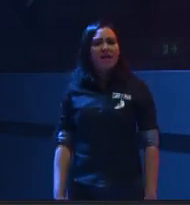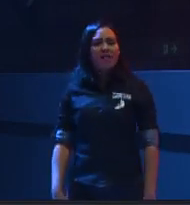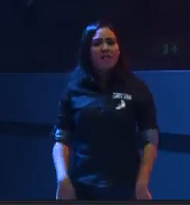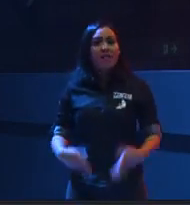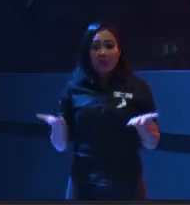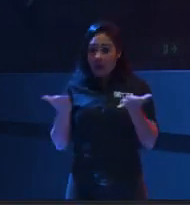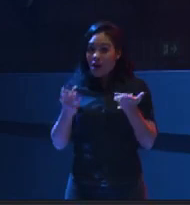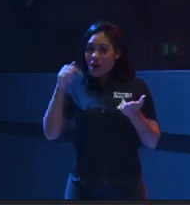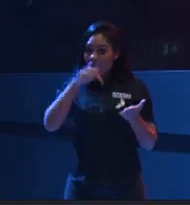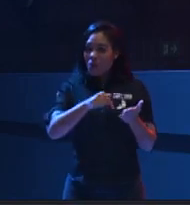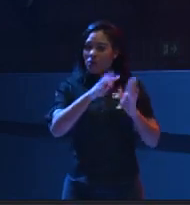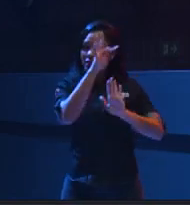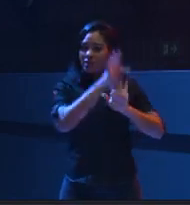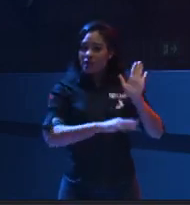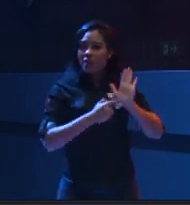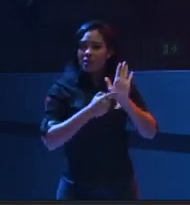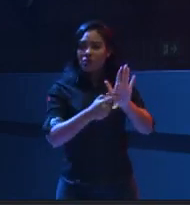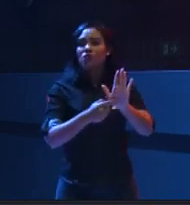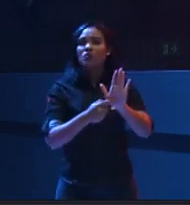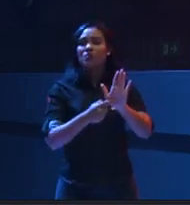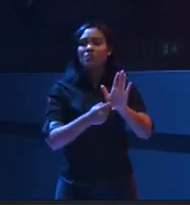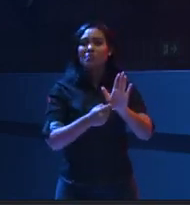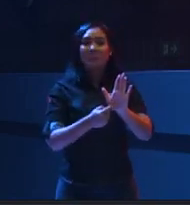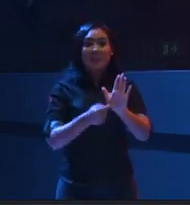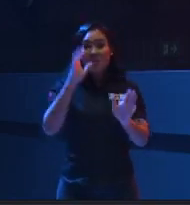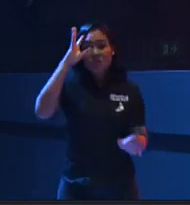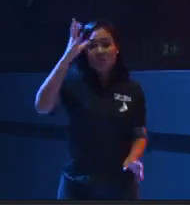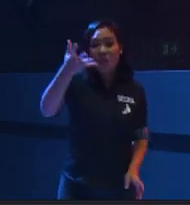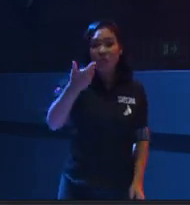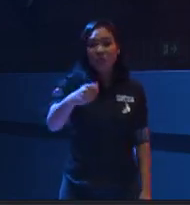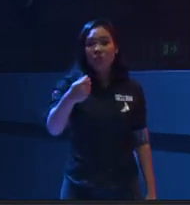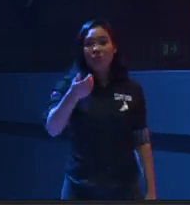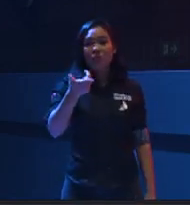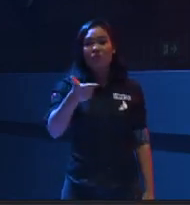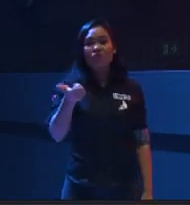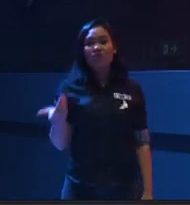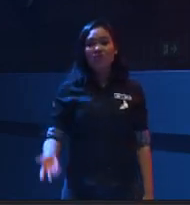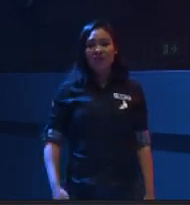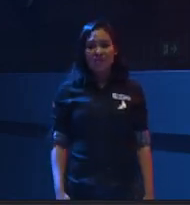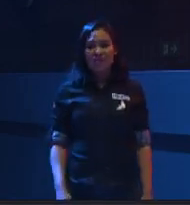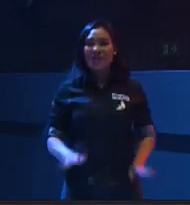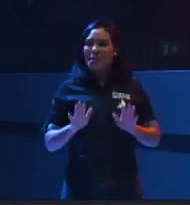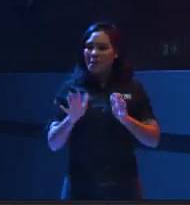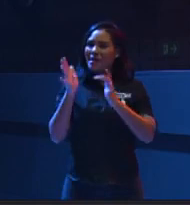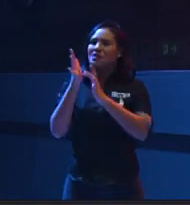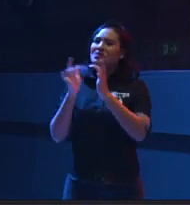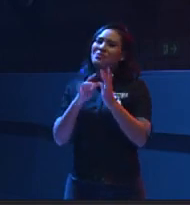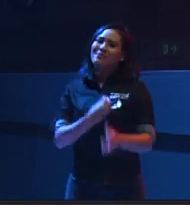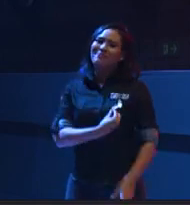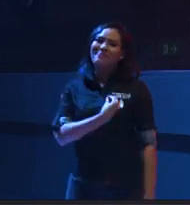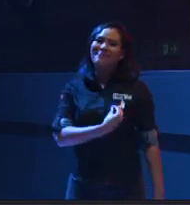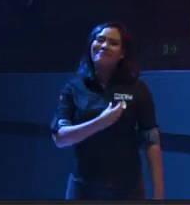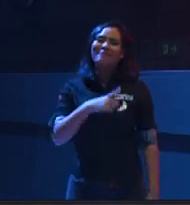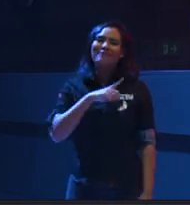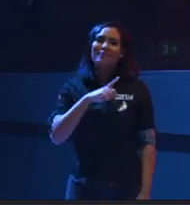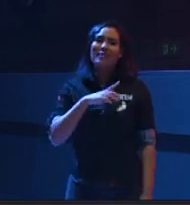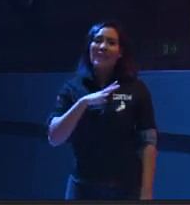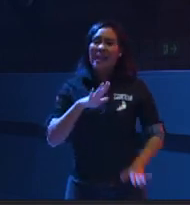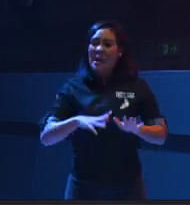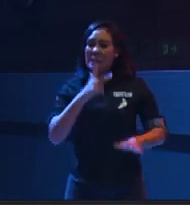nesse momento não havia solução mas a solução chegou e parecia impossível